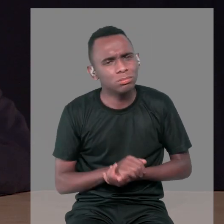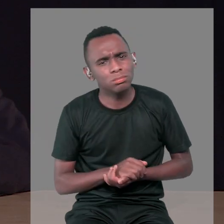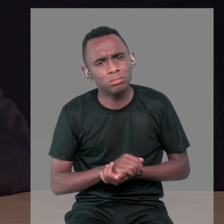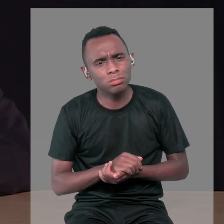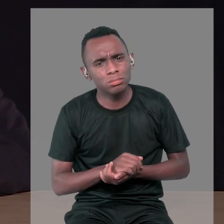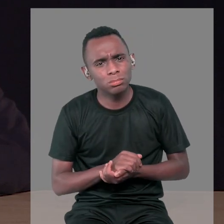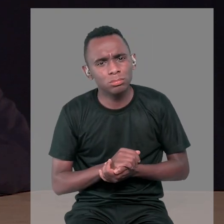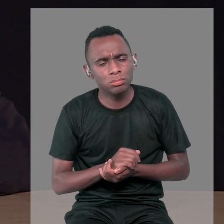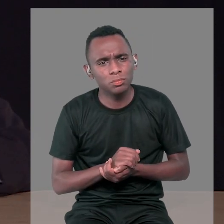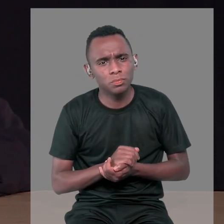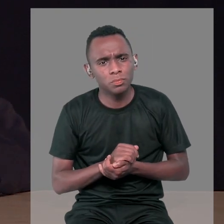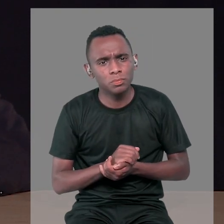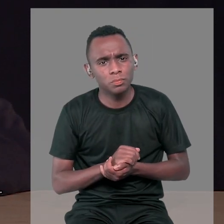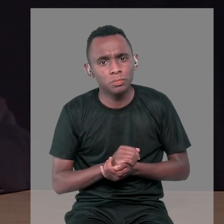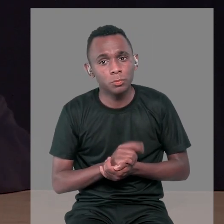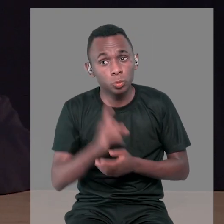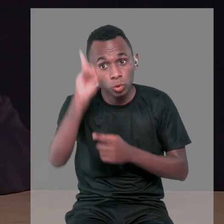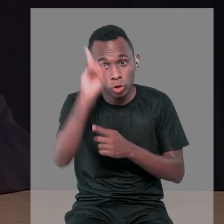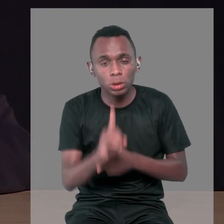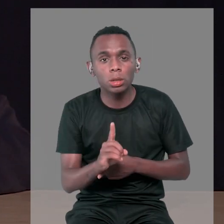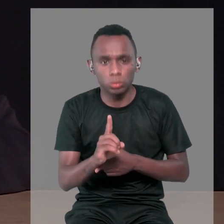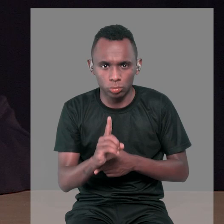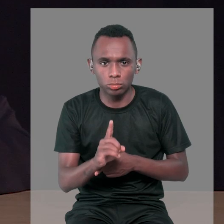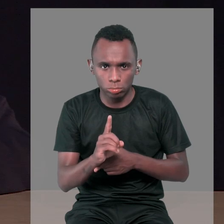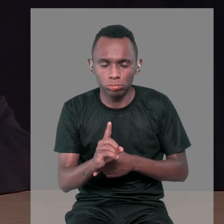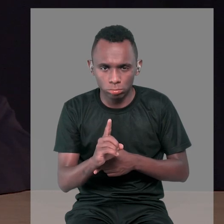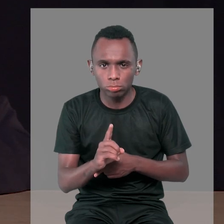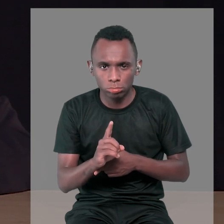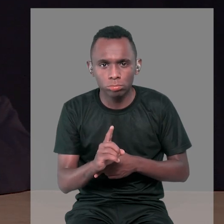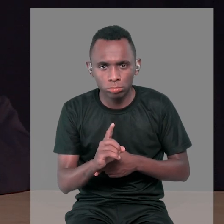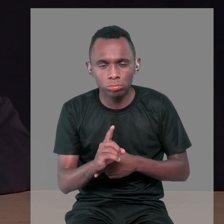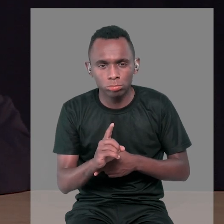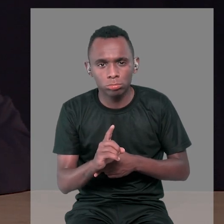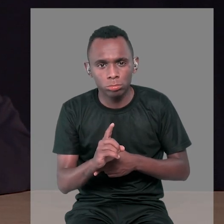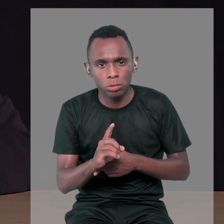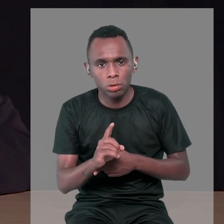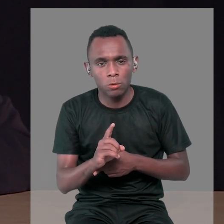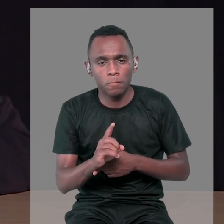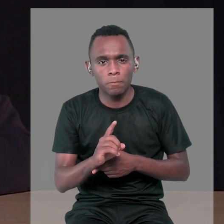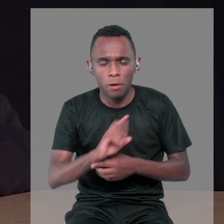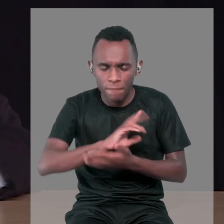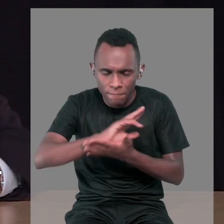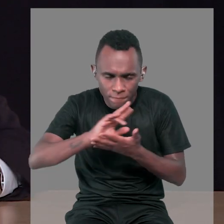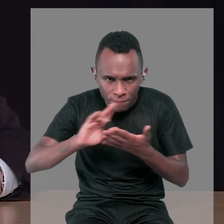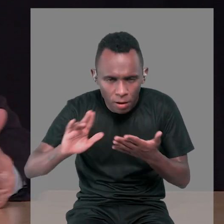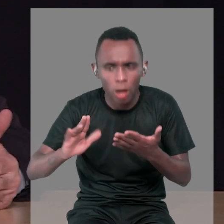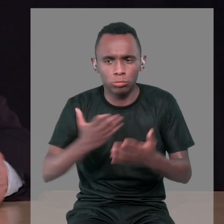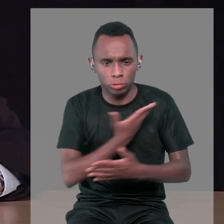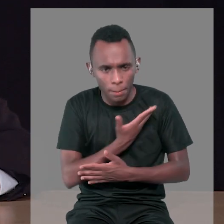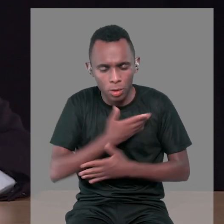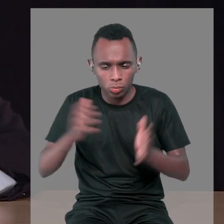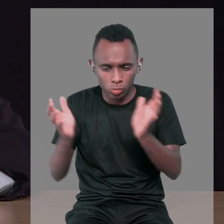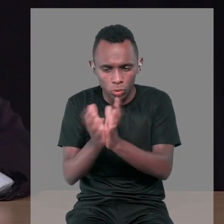O direito. Eu sei que tem aqui, né, vários amigos, colegas do direito. Ele freia até um